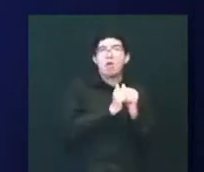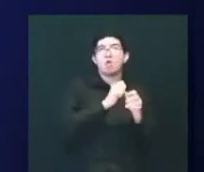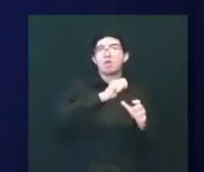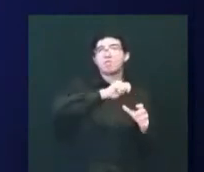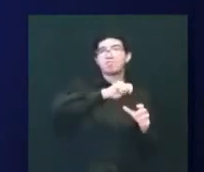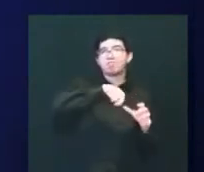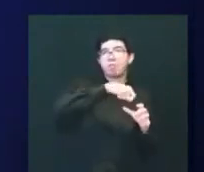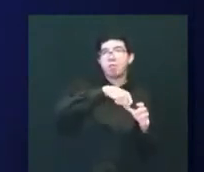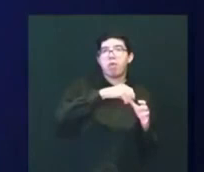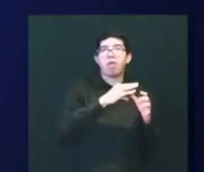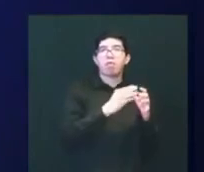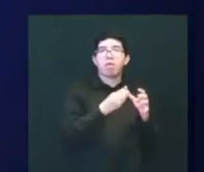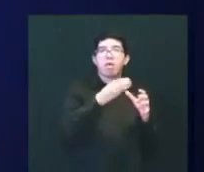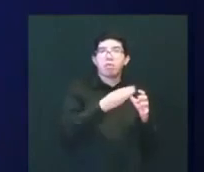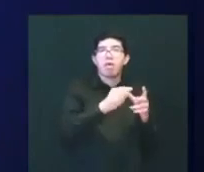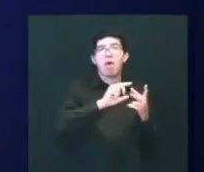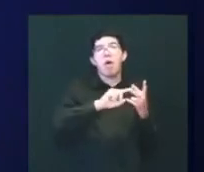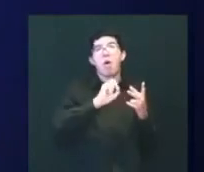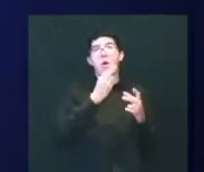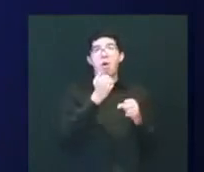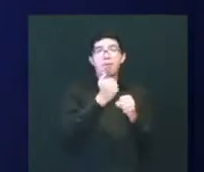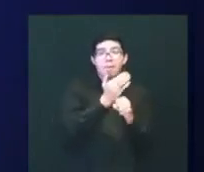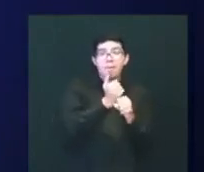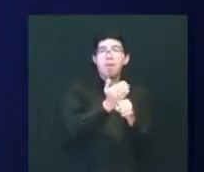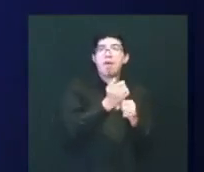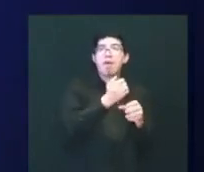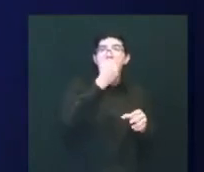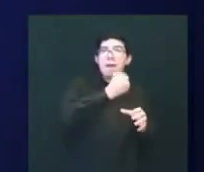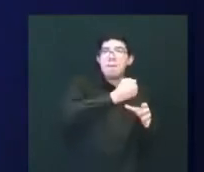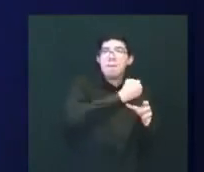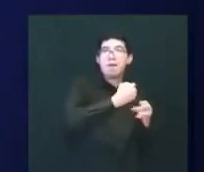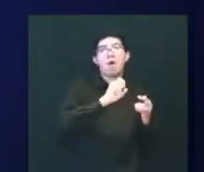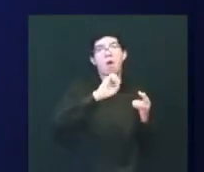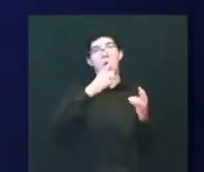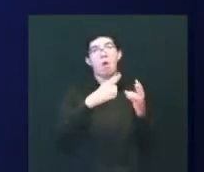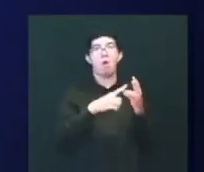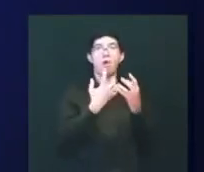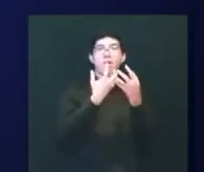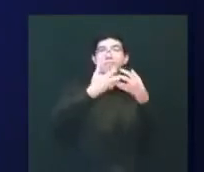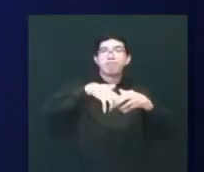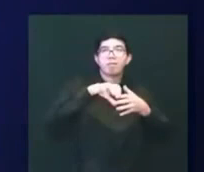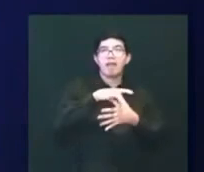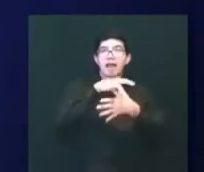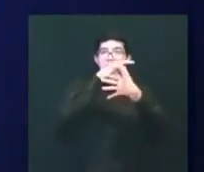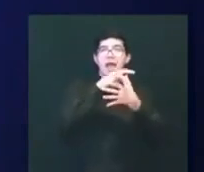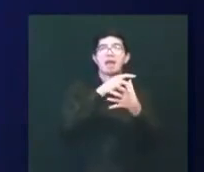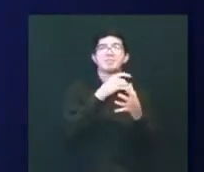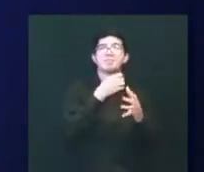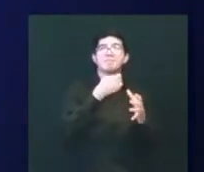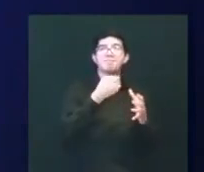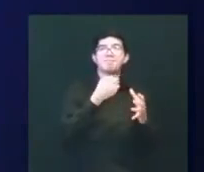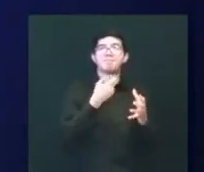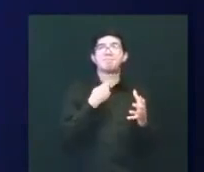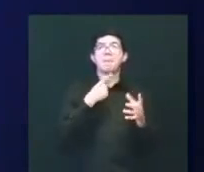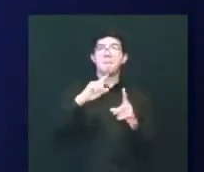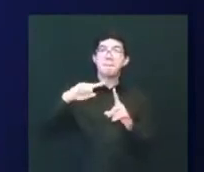então um purê na hora do almoço? Ou então uma carninha já moída, uma carninha desfiada? E, além disso, completar